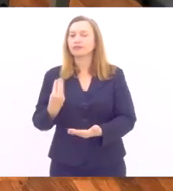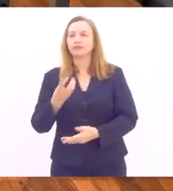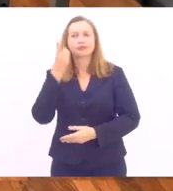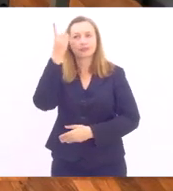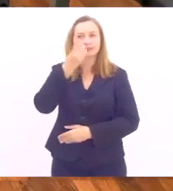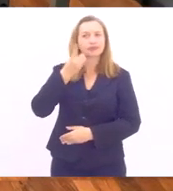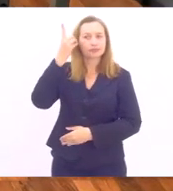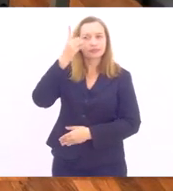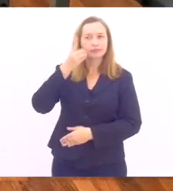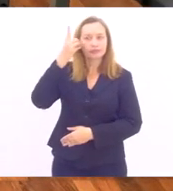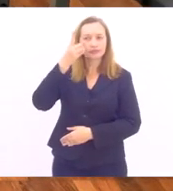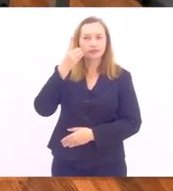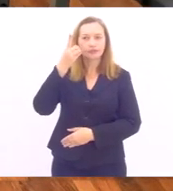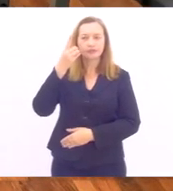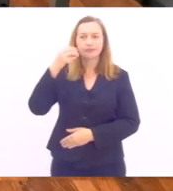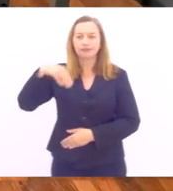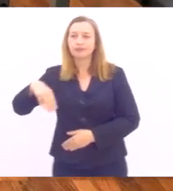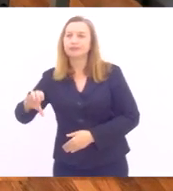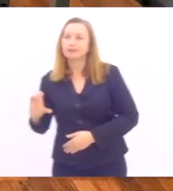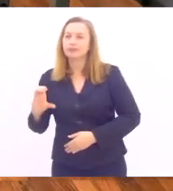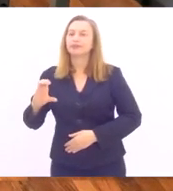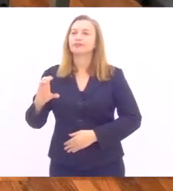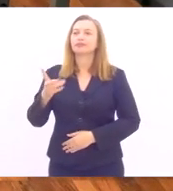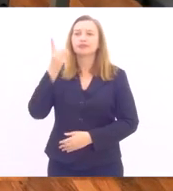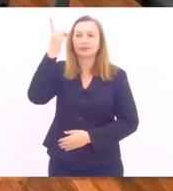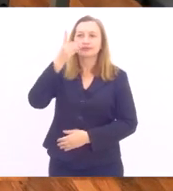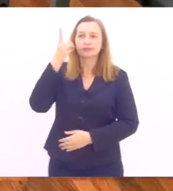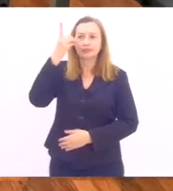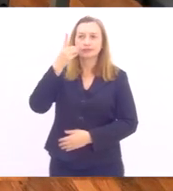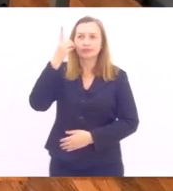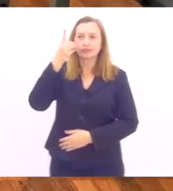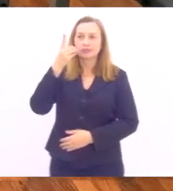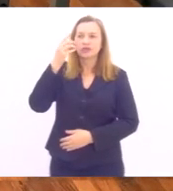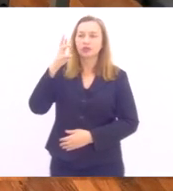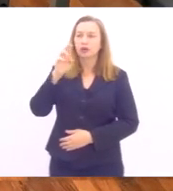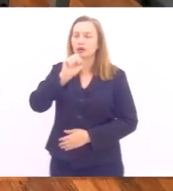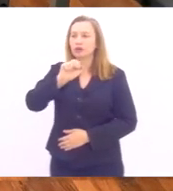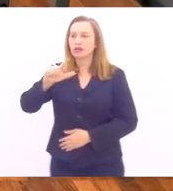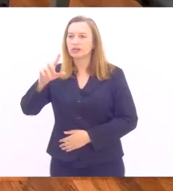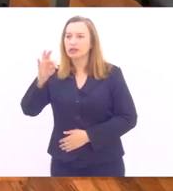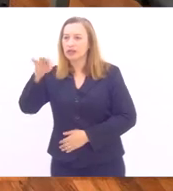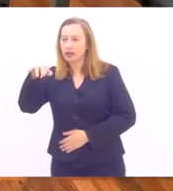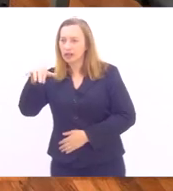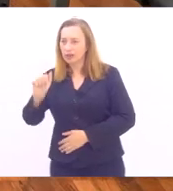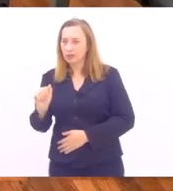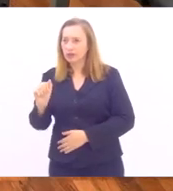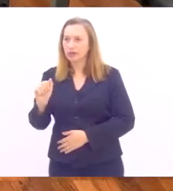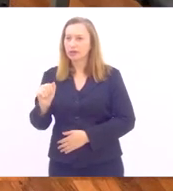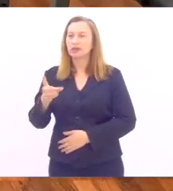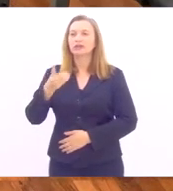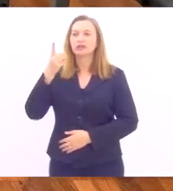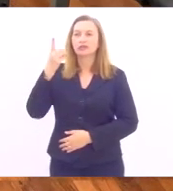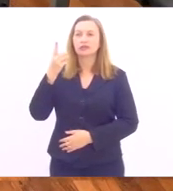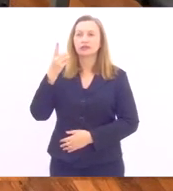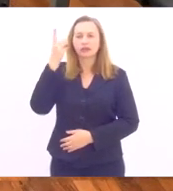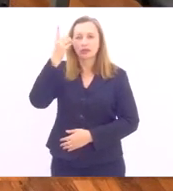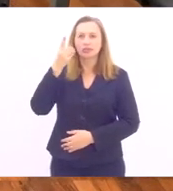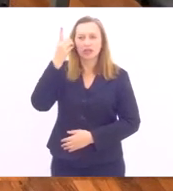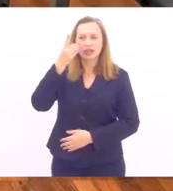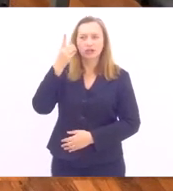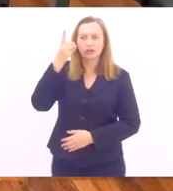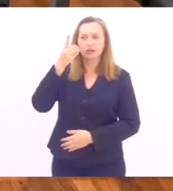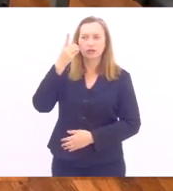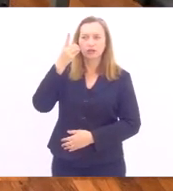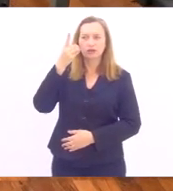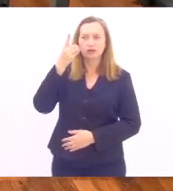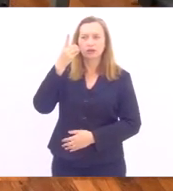deputados Carlos Mink, deputado Coronel Salema. Chegou o Luiz Paulo também.